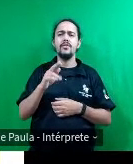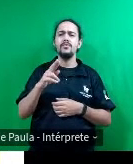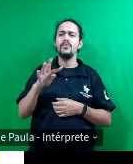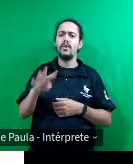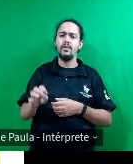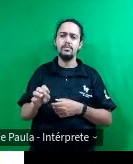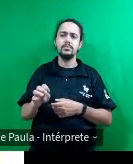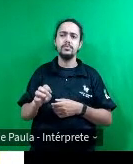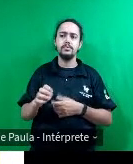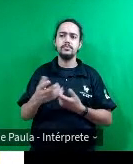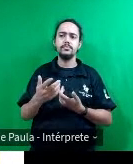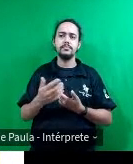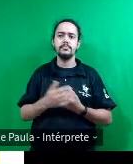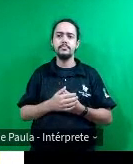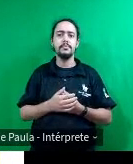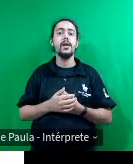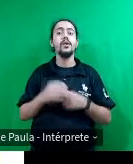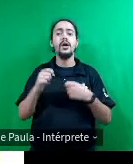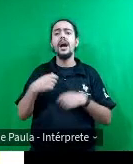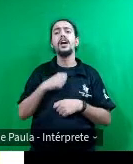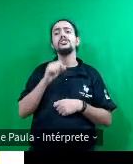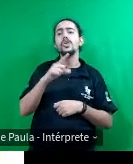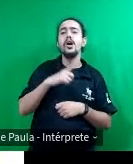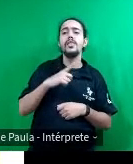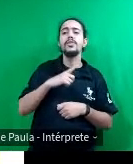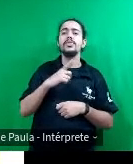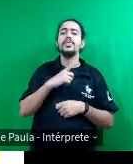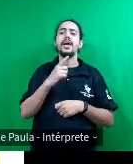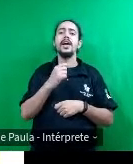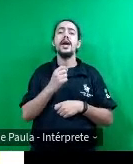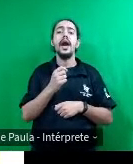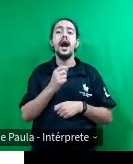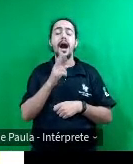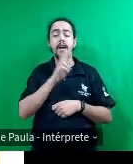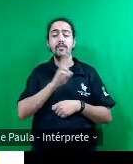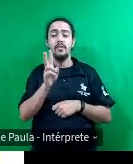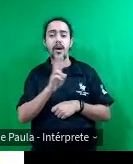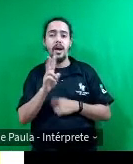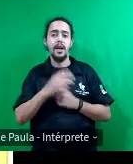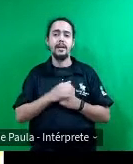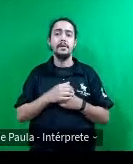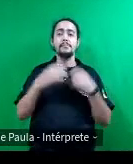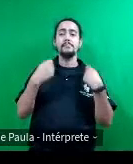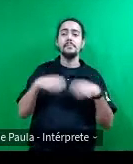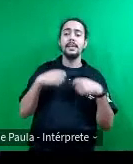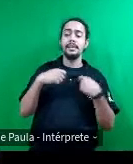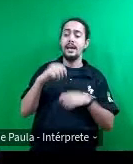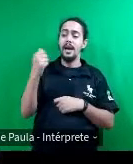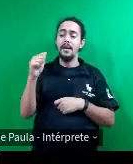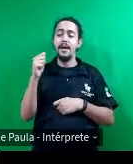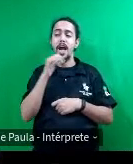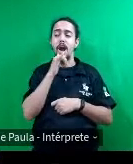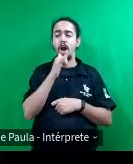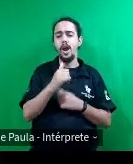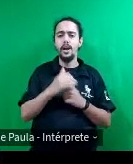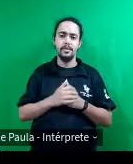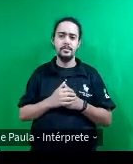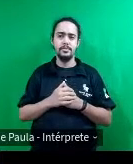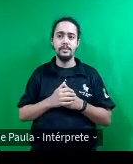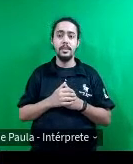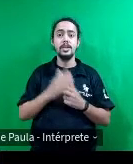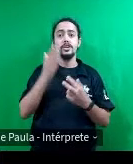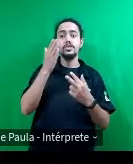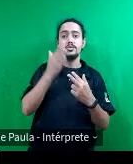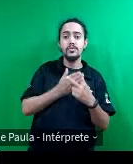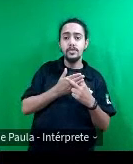Então, não vai dar para aplicar divisor de corrente. Divisor de corrente é quando eu sei o